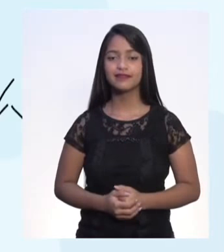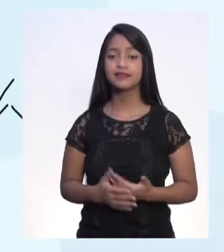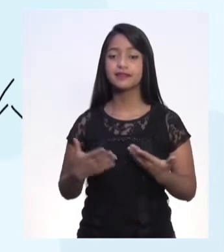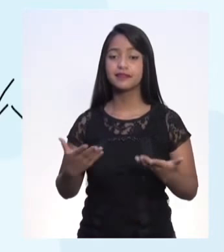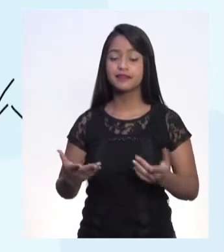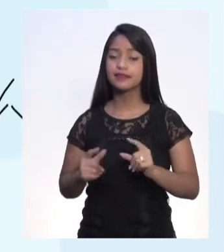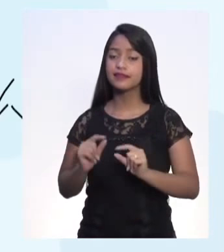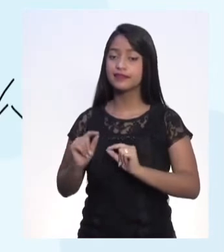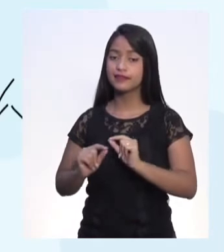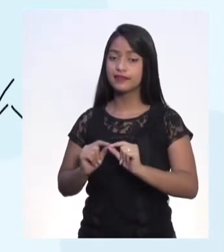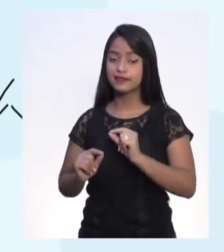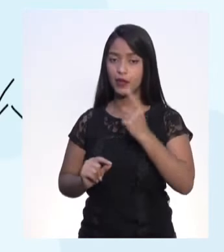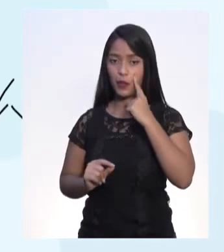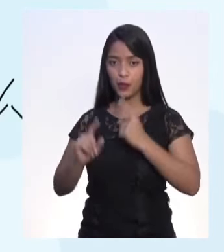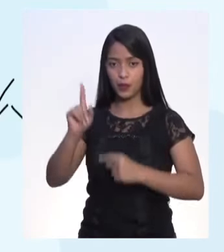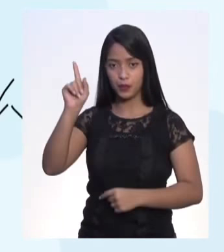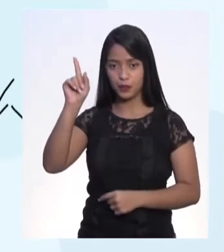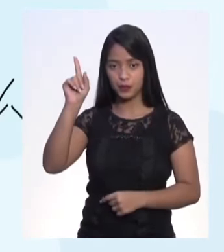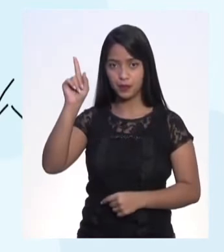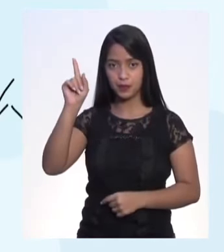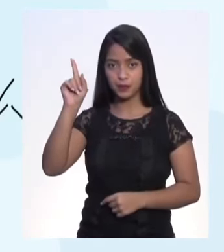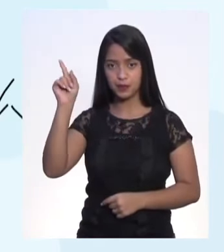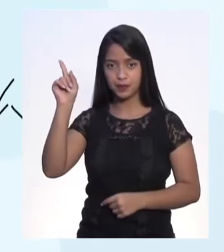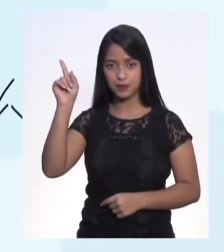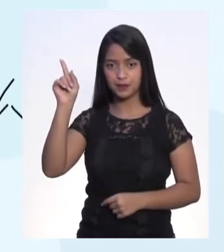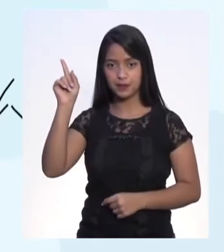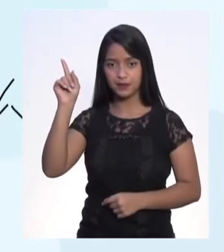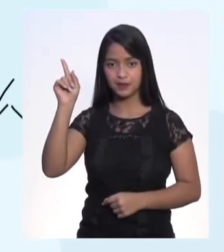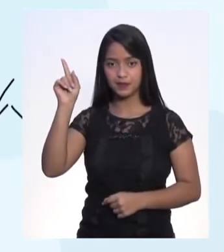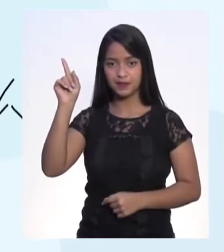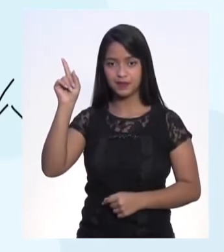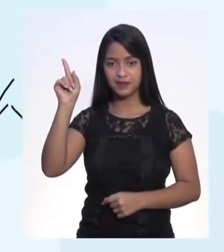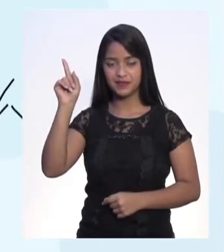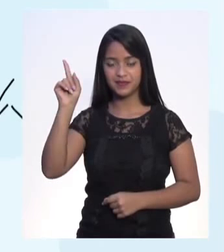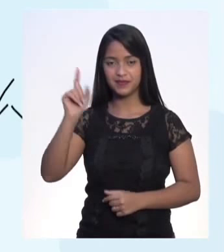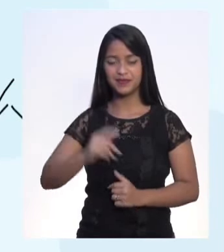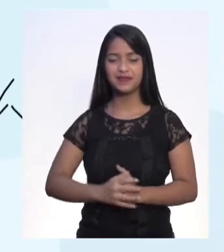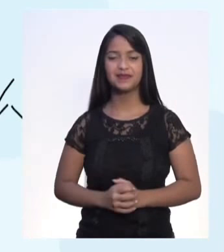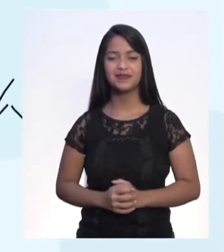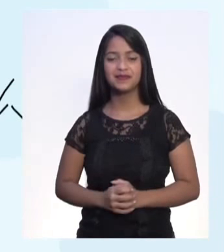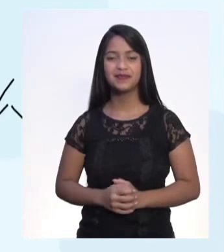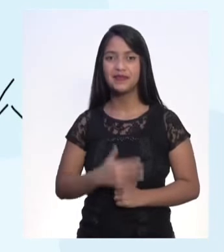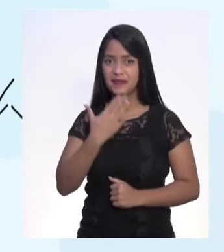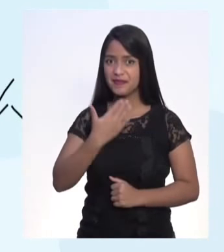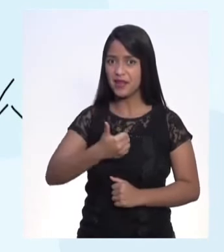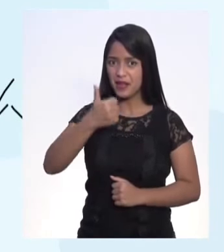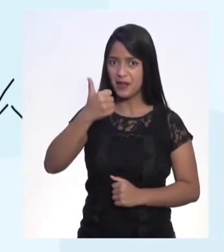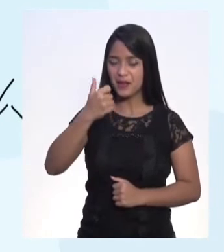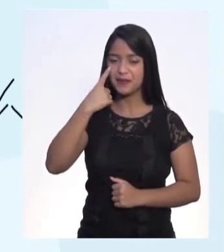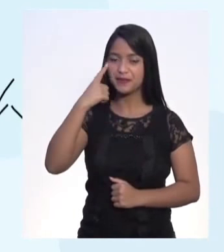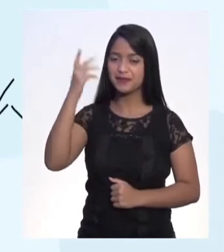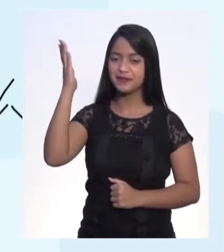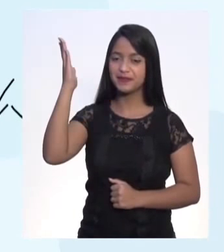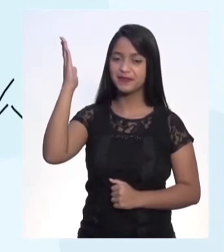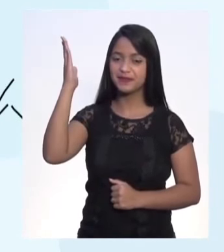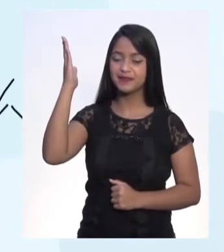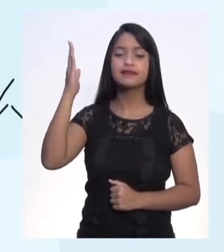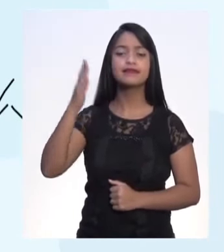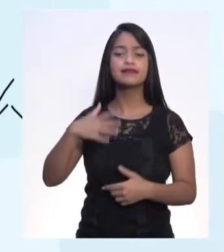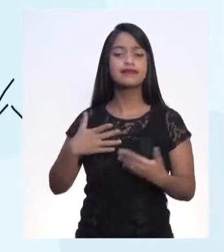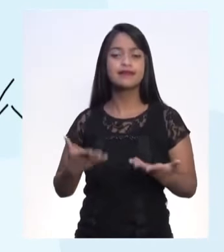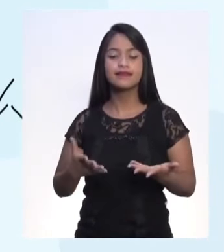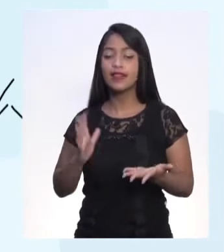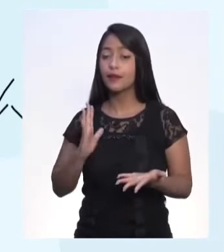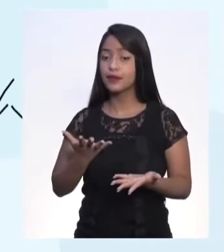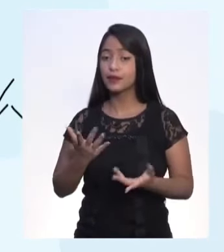o que acontece aqui ó ó vou tentar melhorar isso aqui para vocês Nossa agora melhorou certeza a o